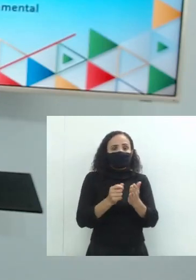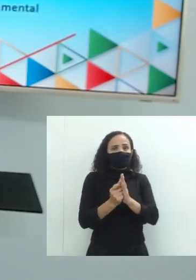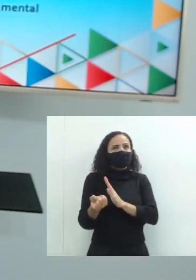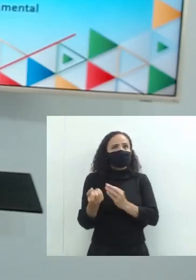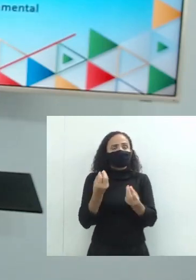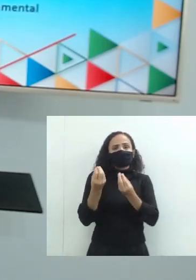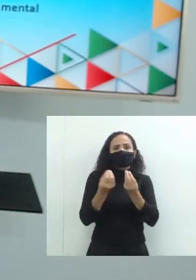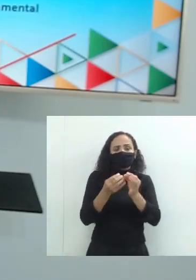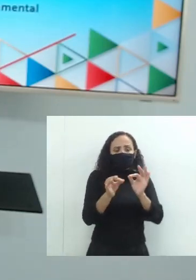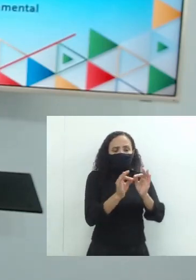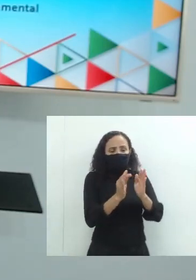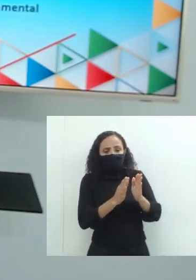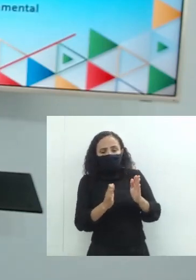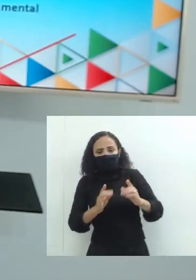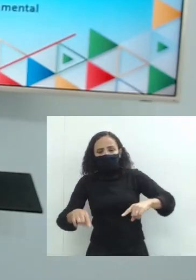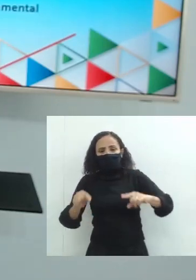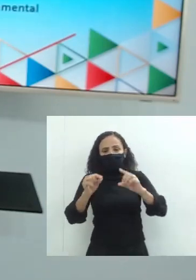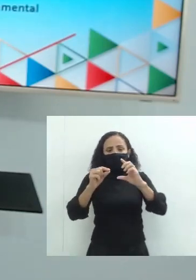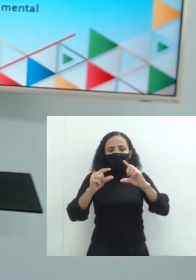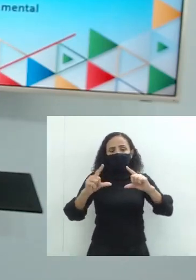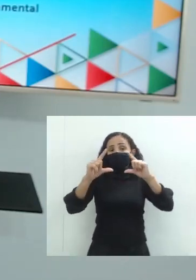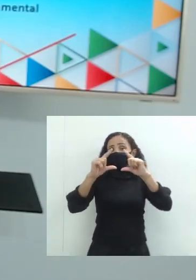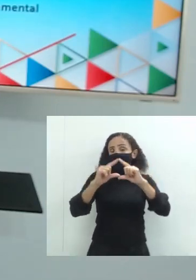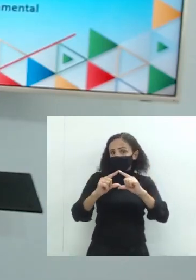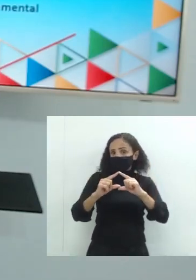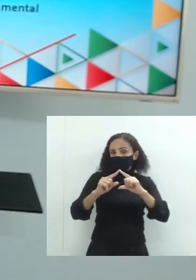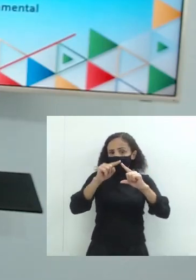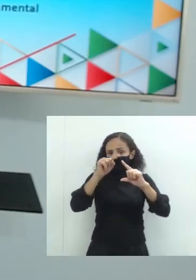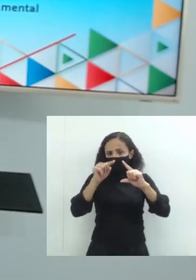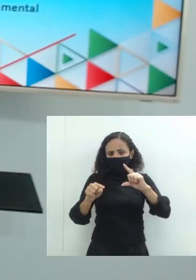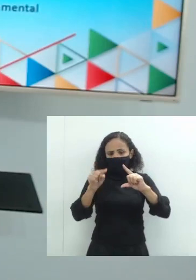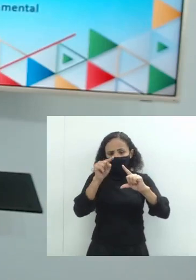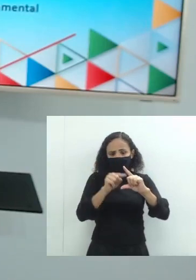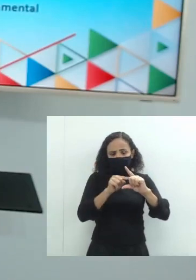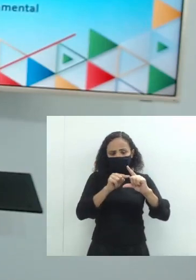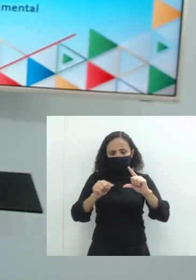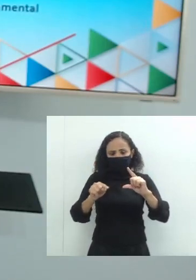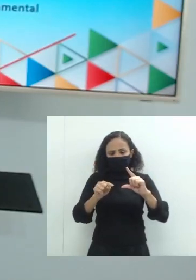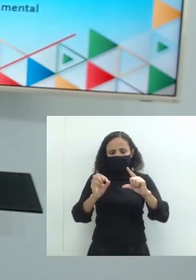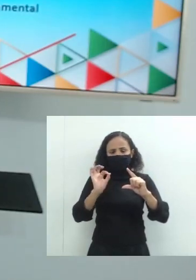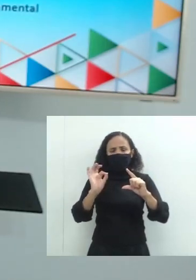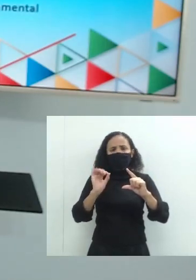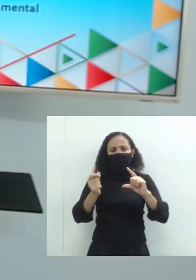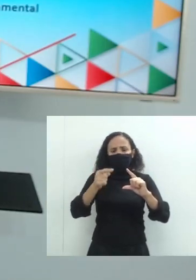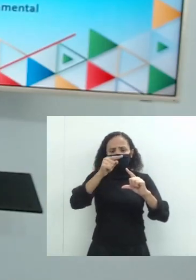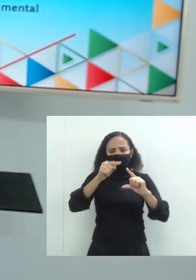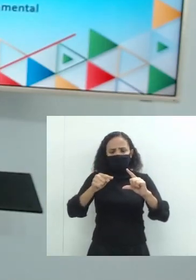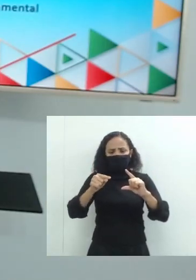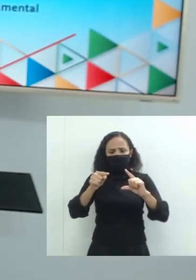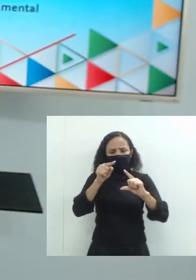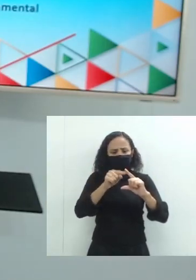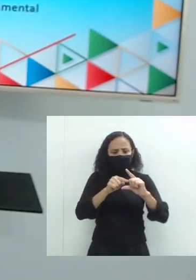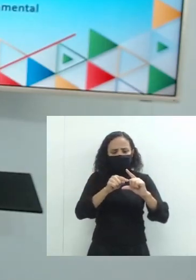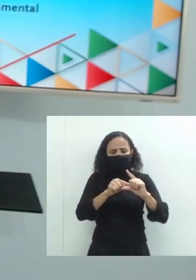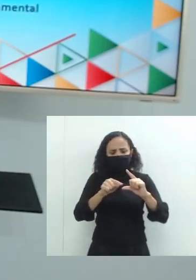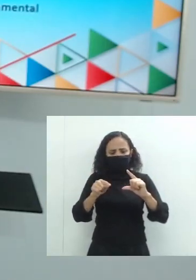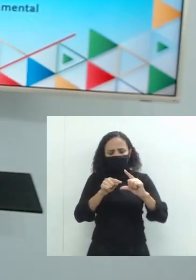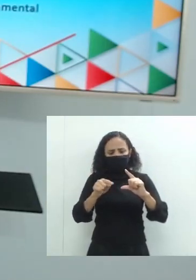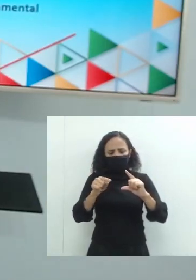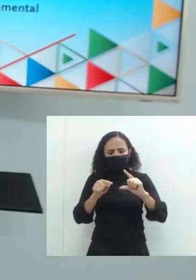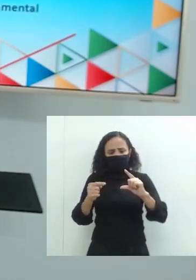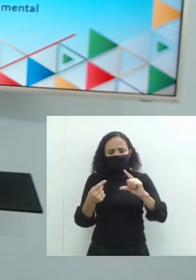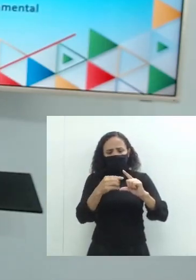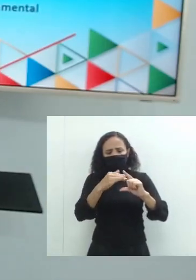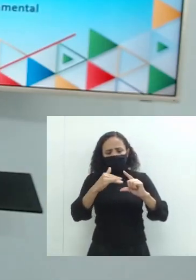ideia da condição de existência de um triângulo, nós vimos as classificações em função dos lados, depois dos ângulos